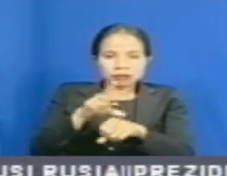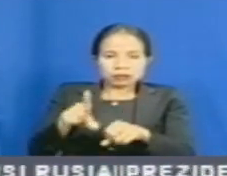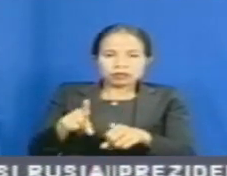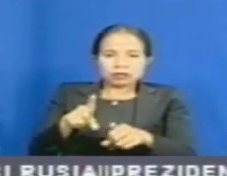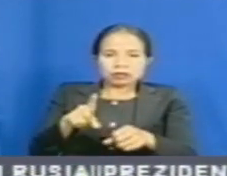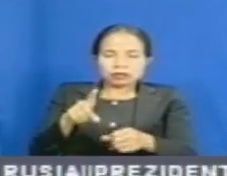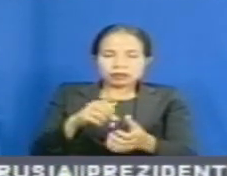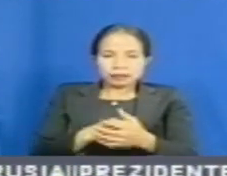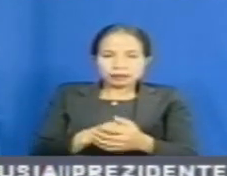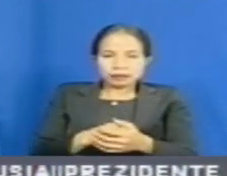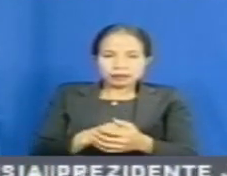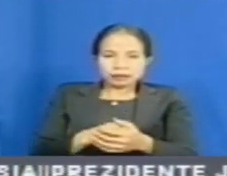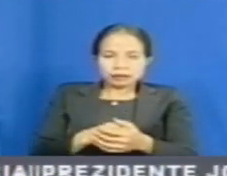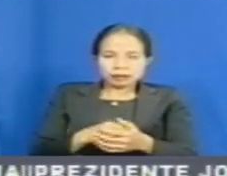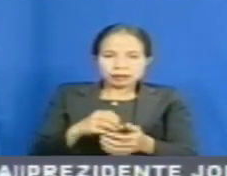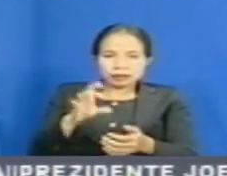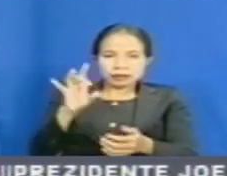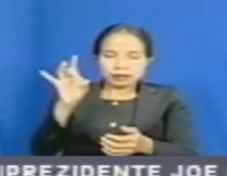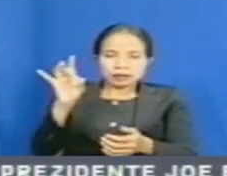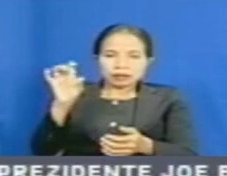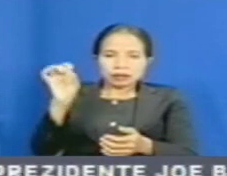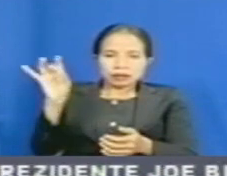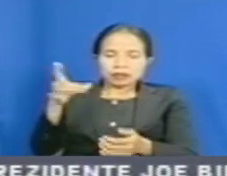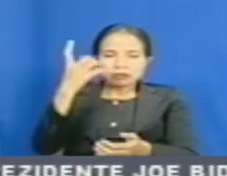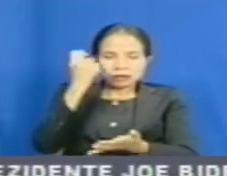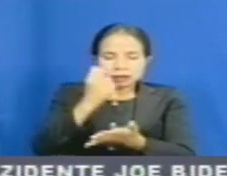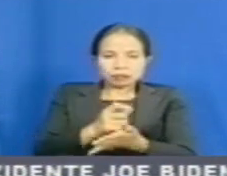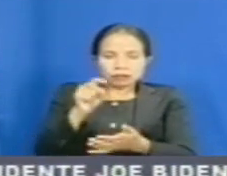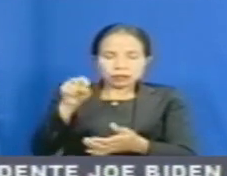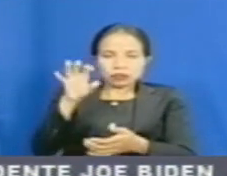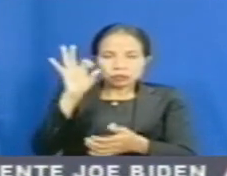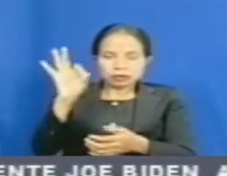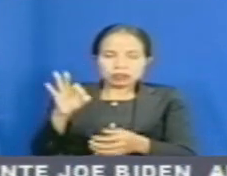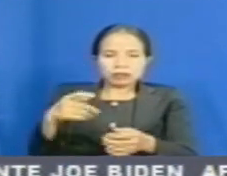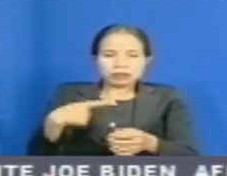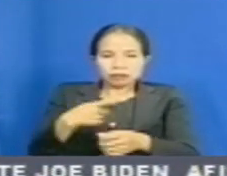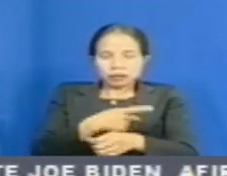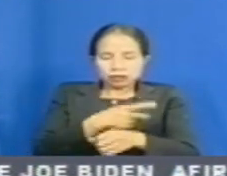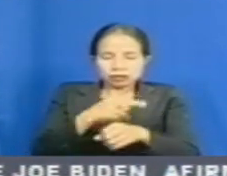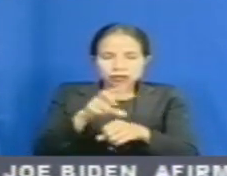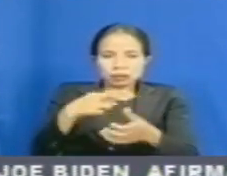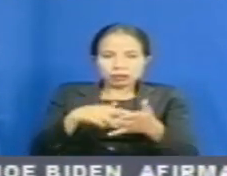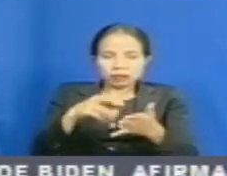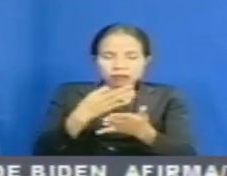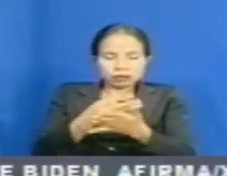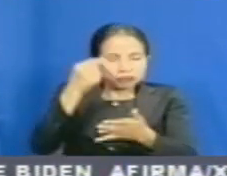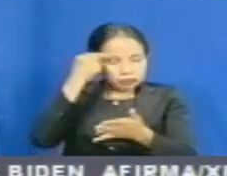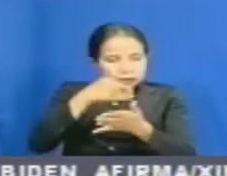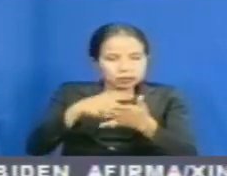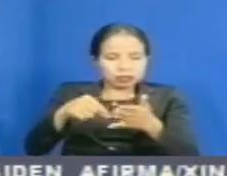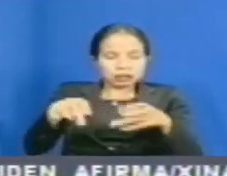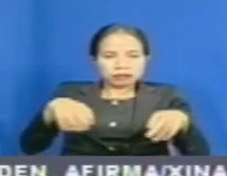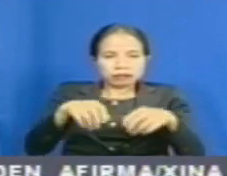rihun sanulo resinwalu ponto cia. Alenene, órgão legislativo mos aprova orçamento da Secretaria do